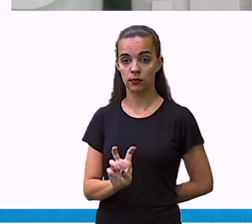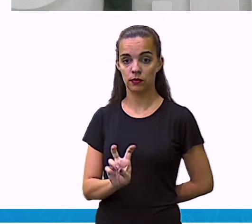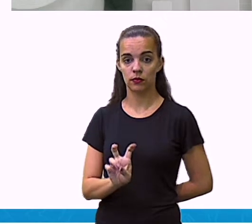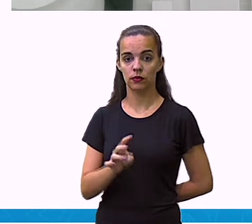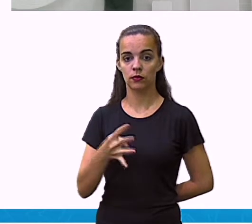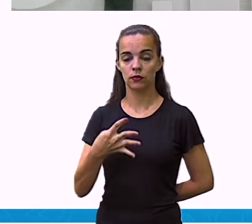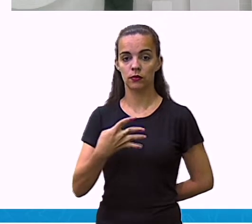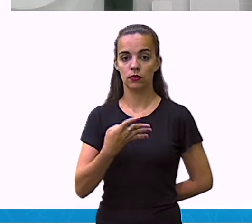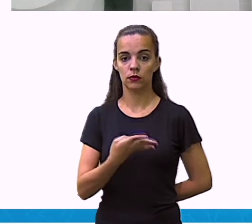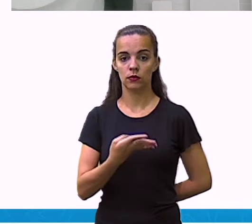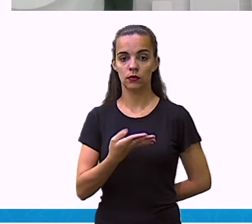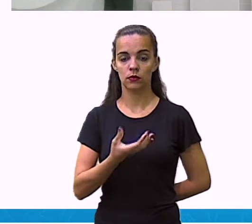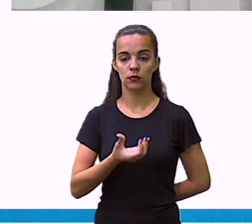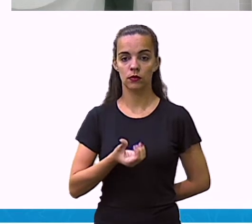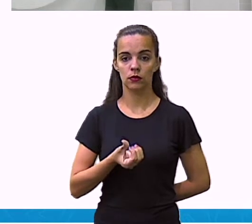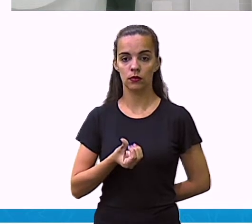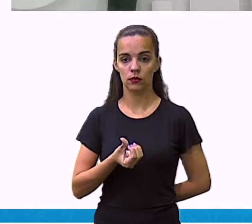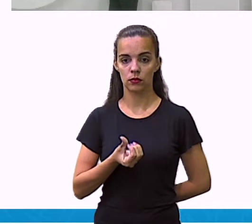45,